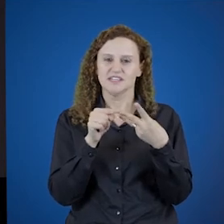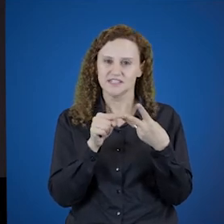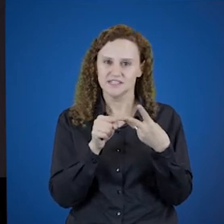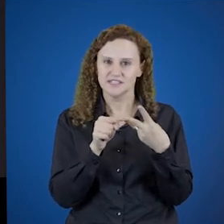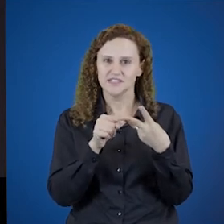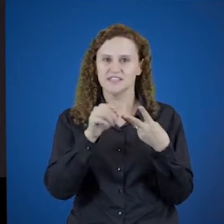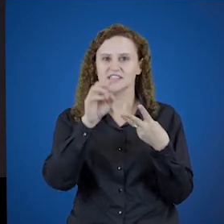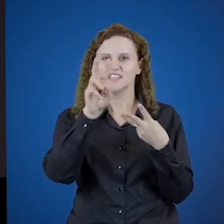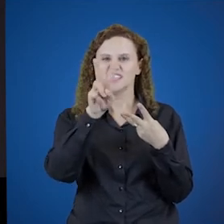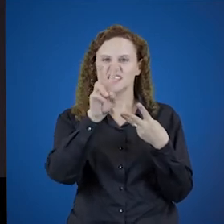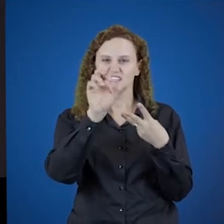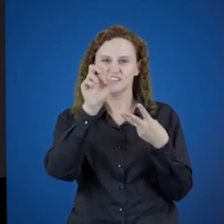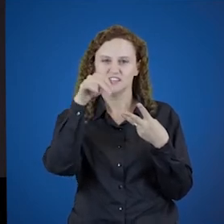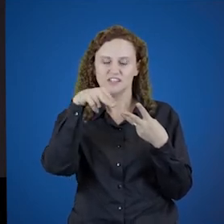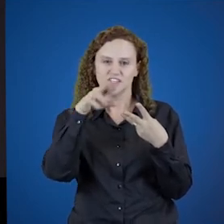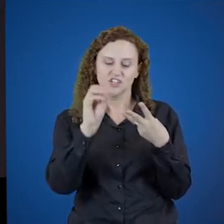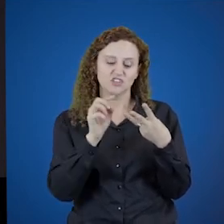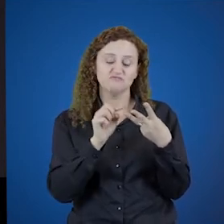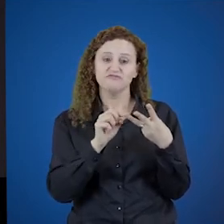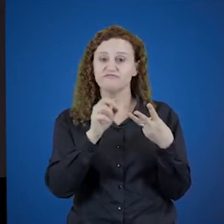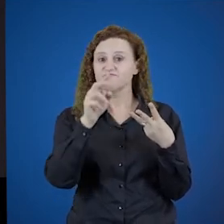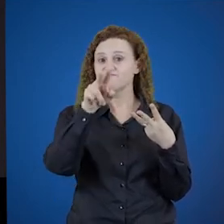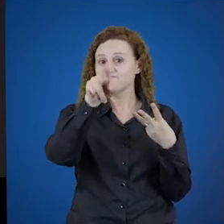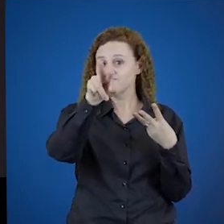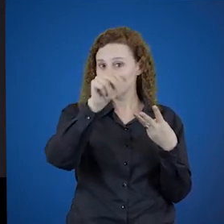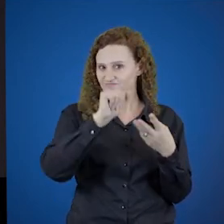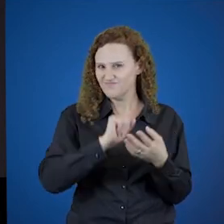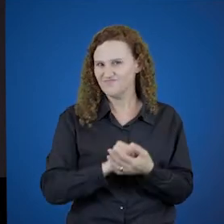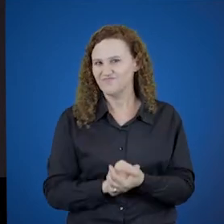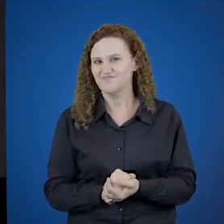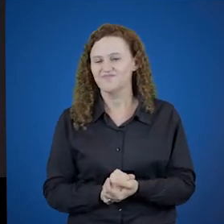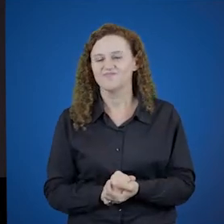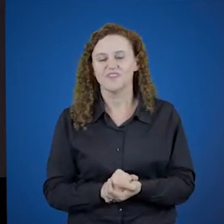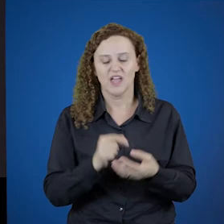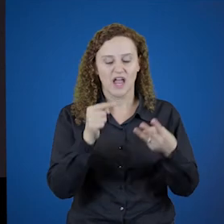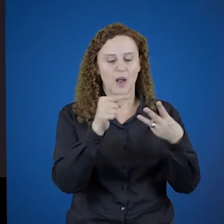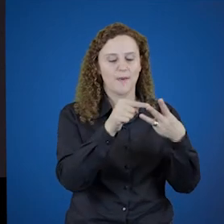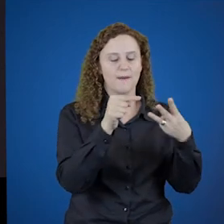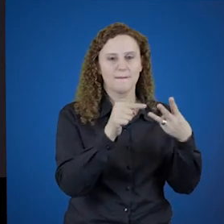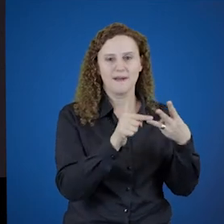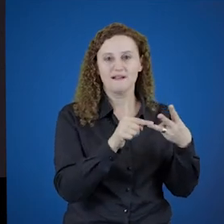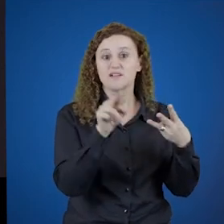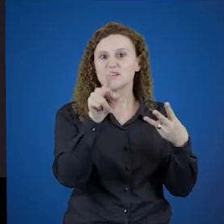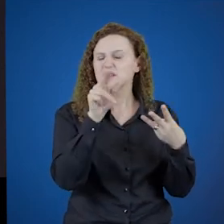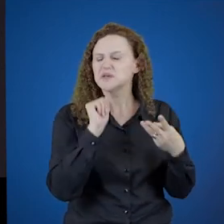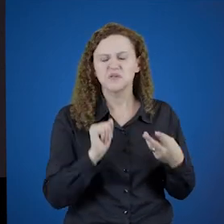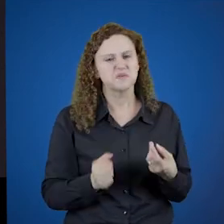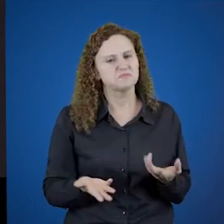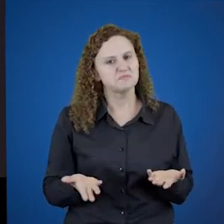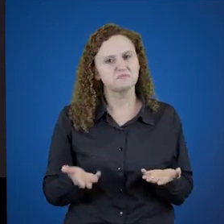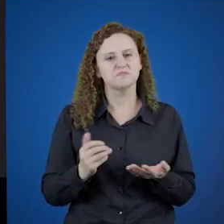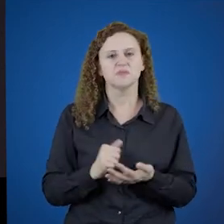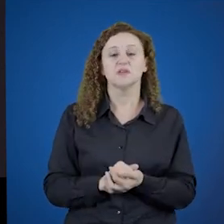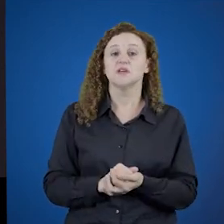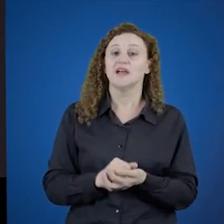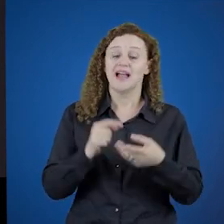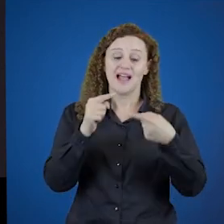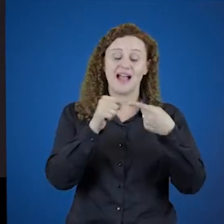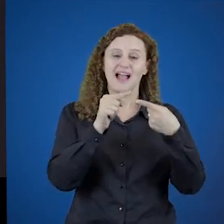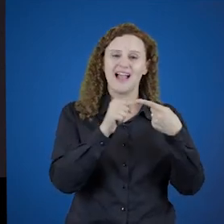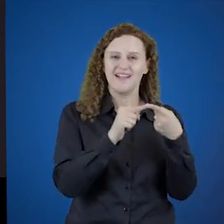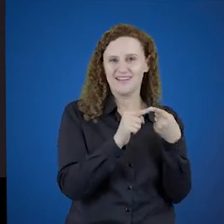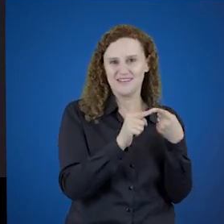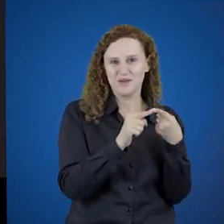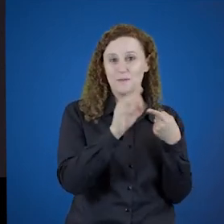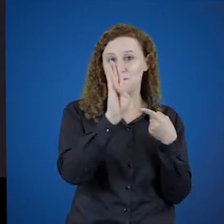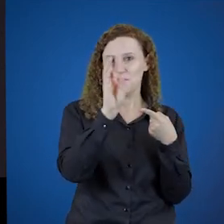bono no acusativo ficaria igual ao nominativo vindo um bom no no vocativo vindo um bom no